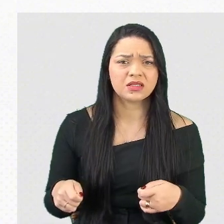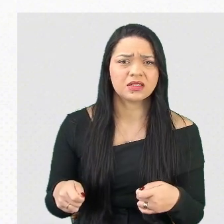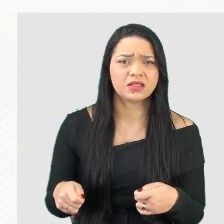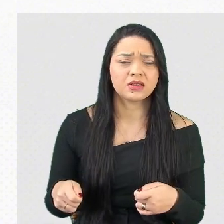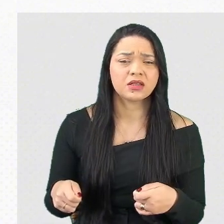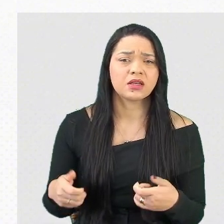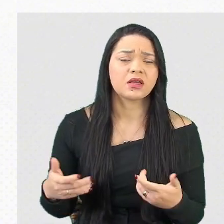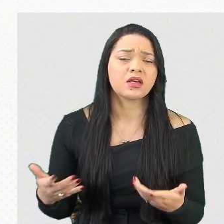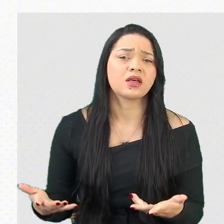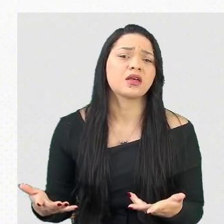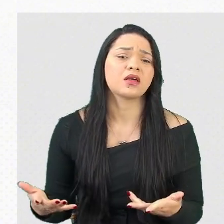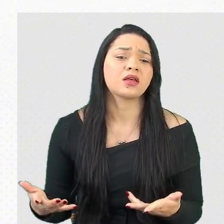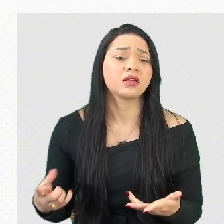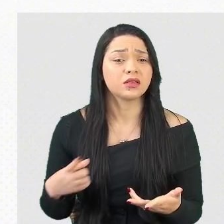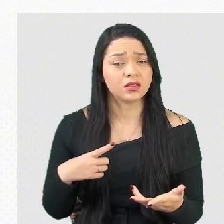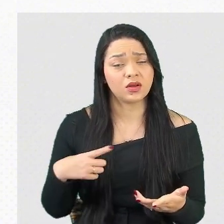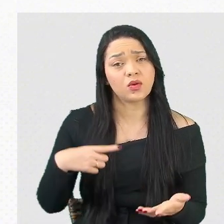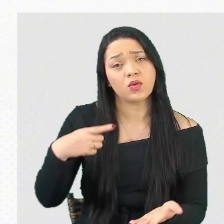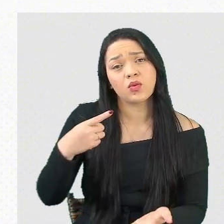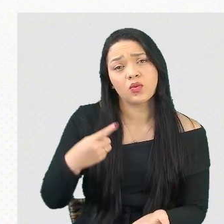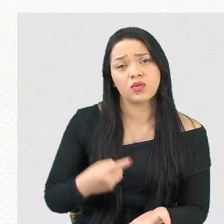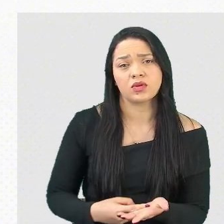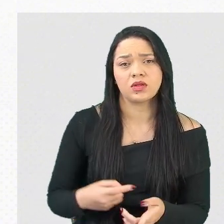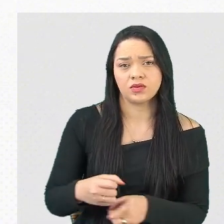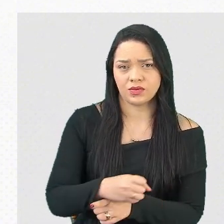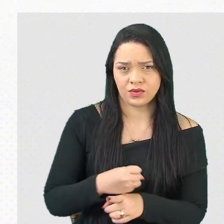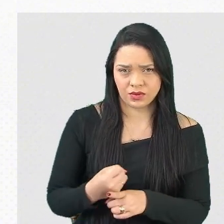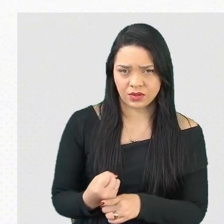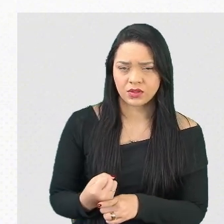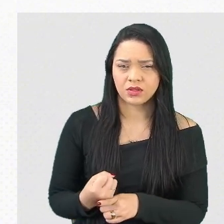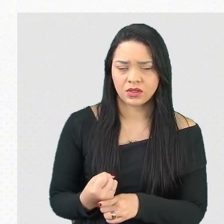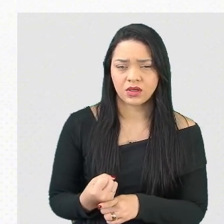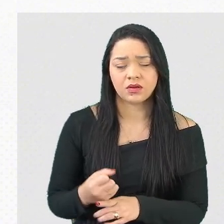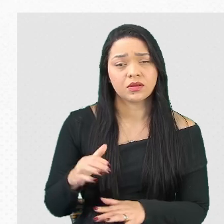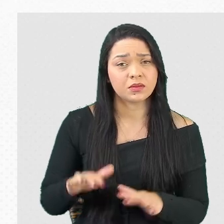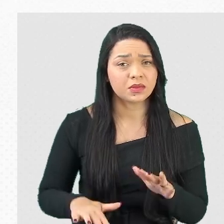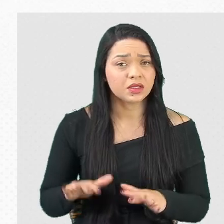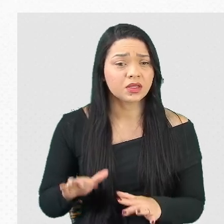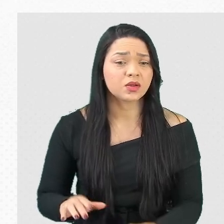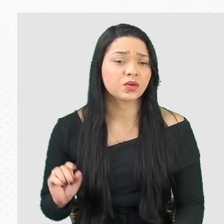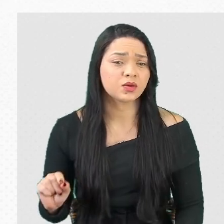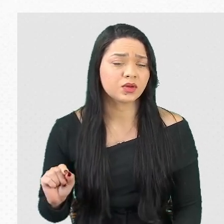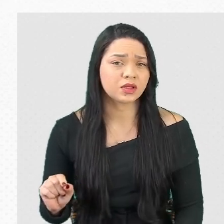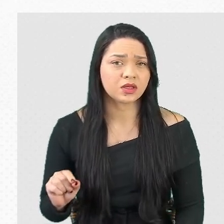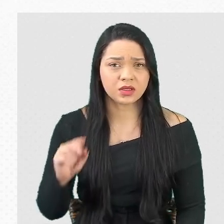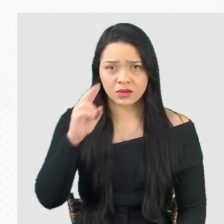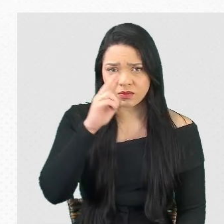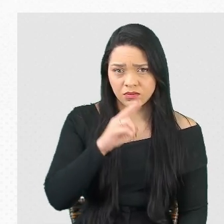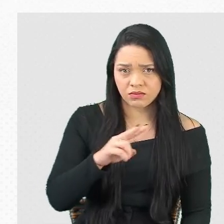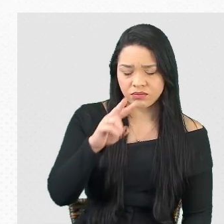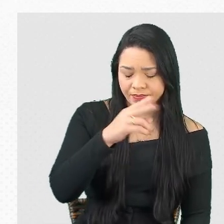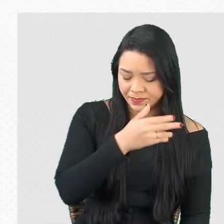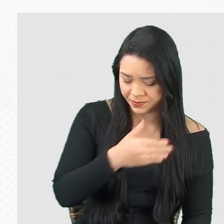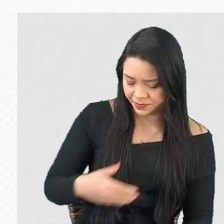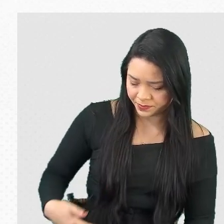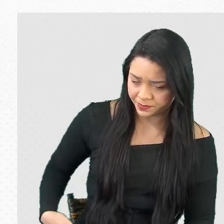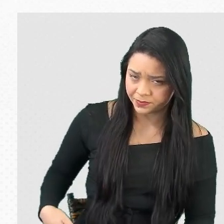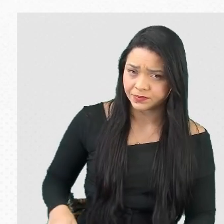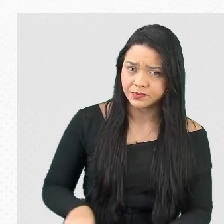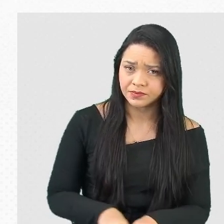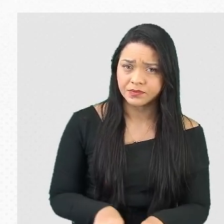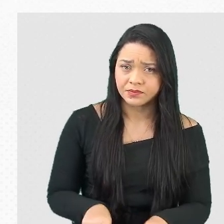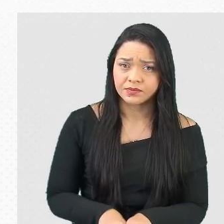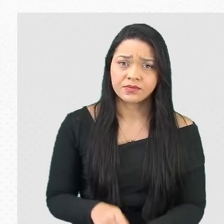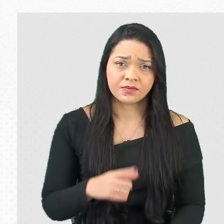ele diz que deveria haver um contrato social, deveria haver um contrato, aliás, entre o poder monárquico, que é social, a gente vai ver mais na frente, entre o